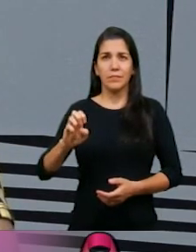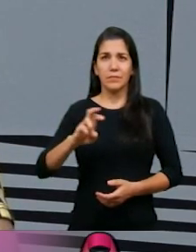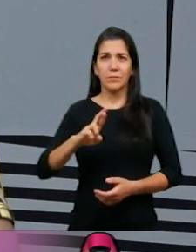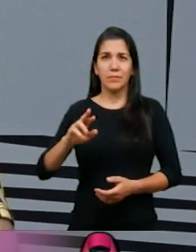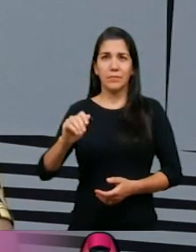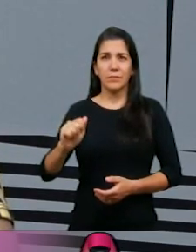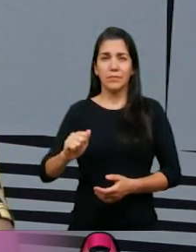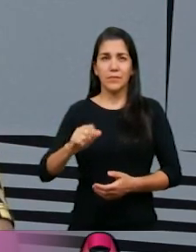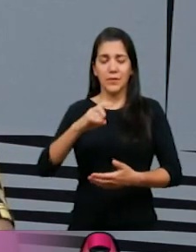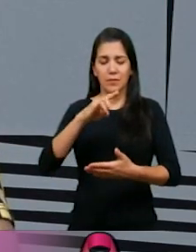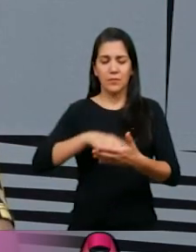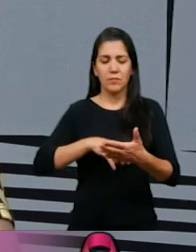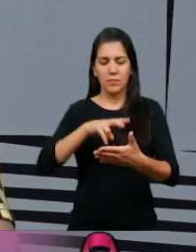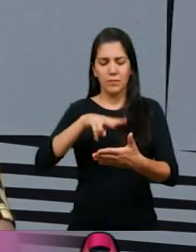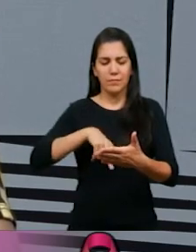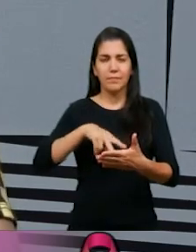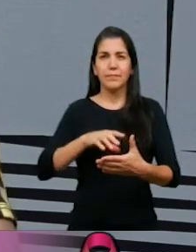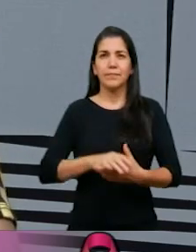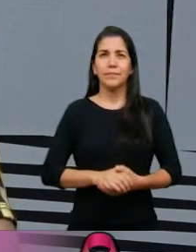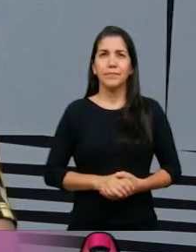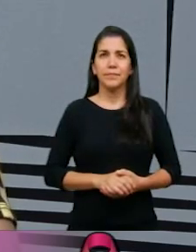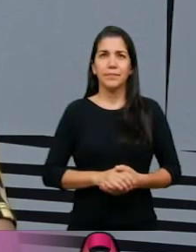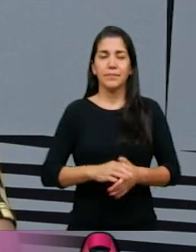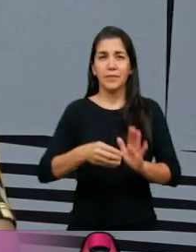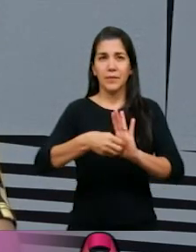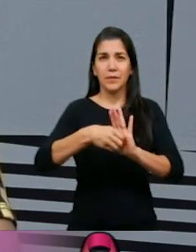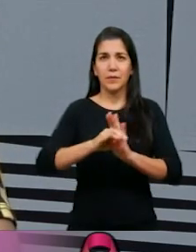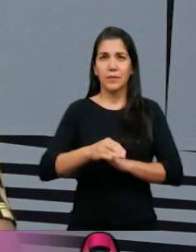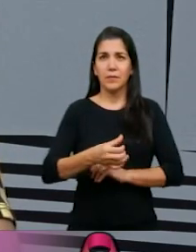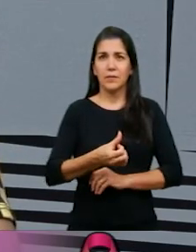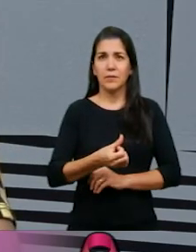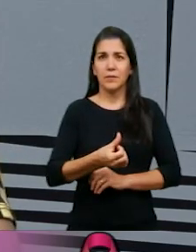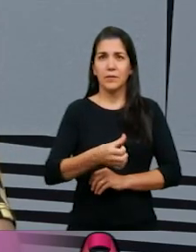seguintes documentações que seguem anexo. Indicação